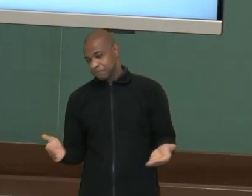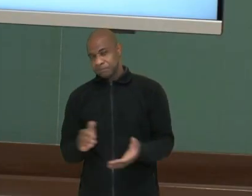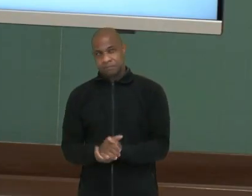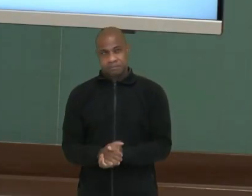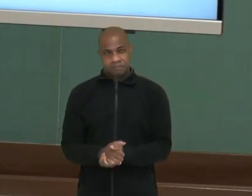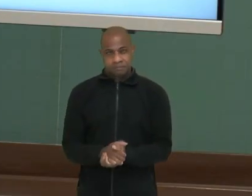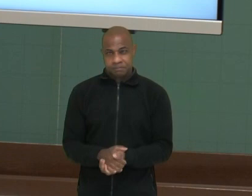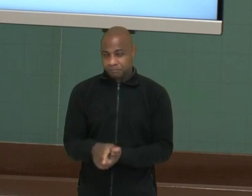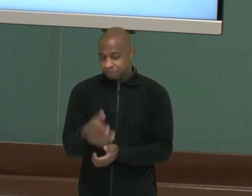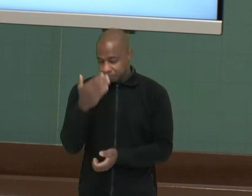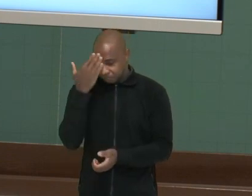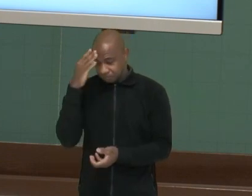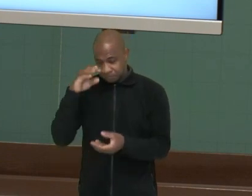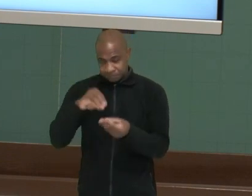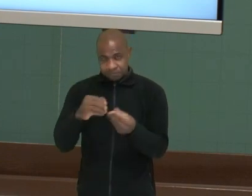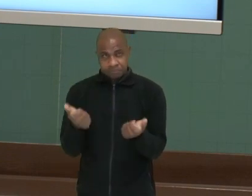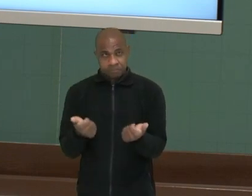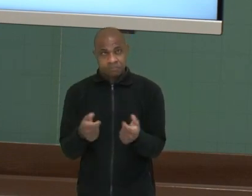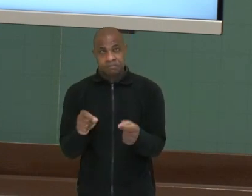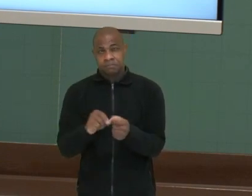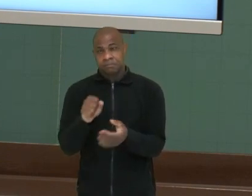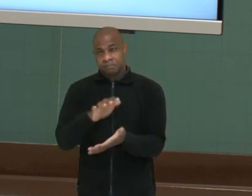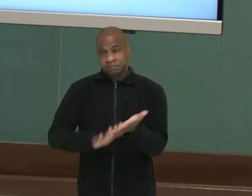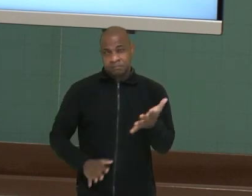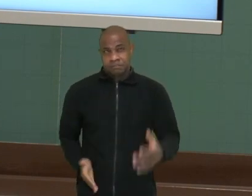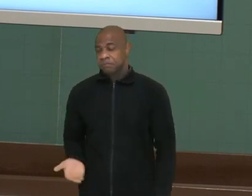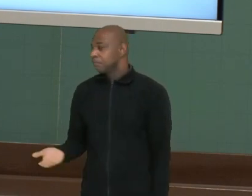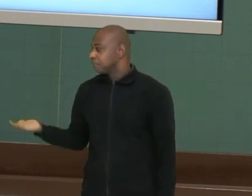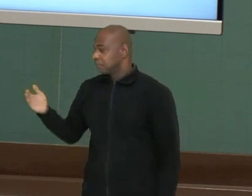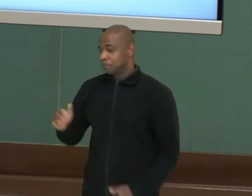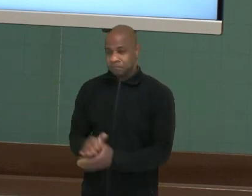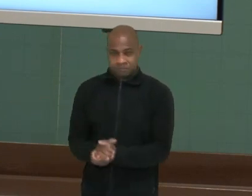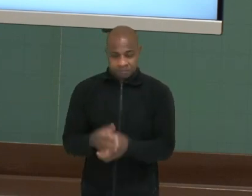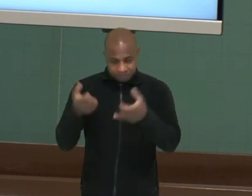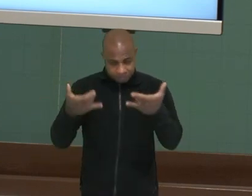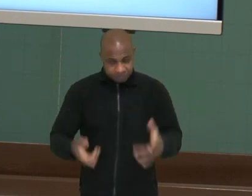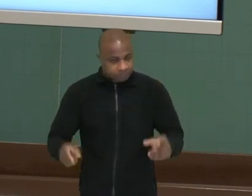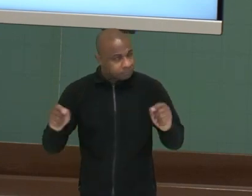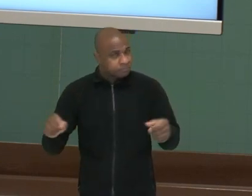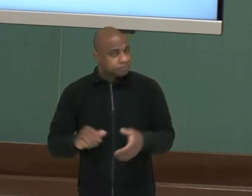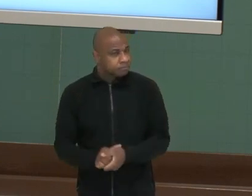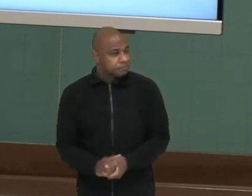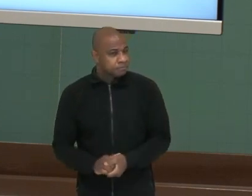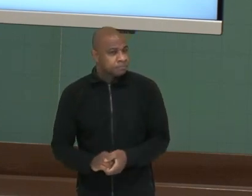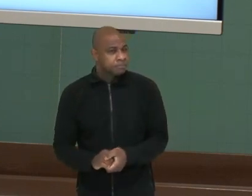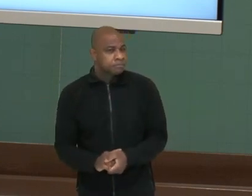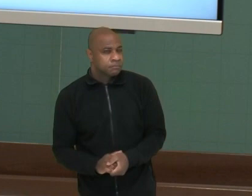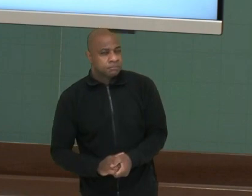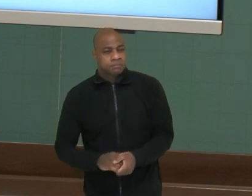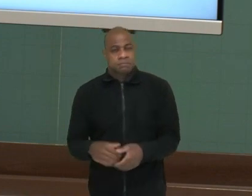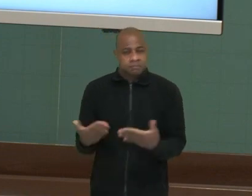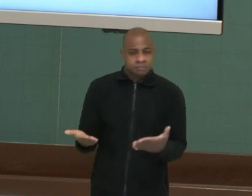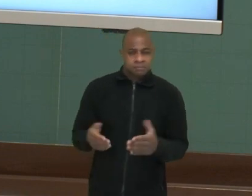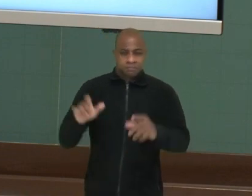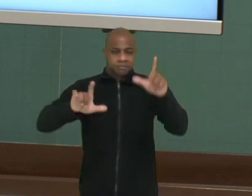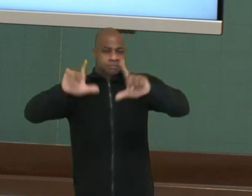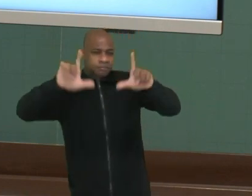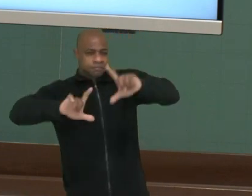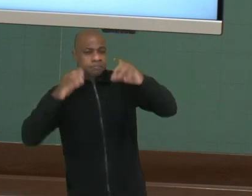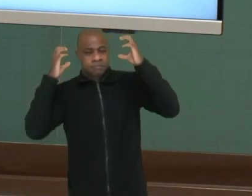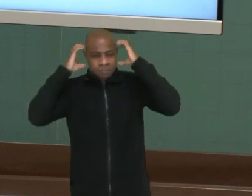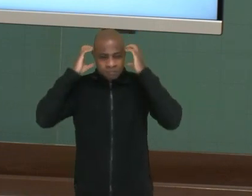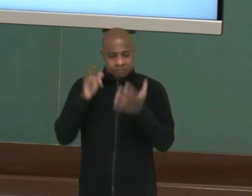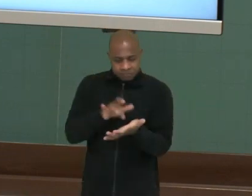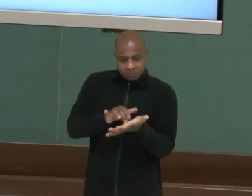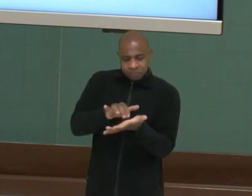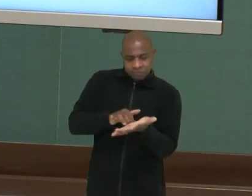essa parte, vamos fazer mais uma atividade. Ele fala o seguinte: o funcionamento de televisores, rádios e celulares